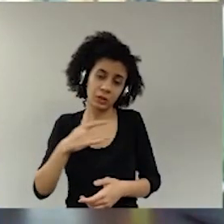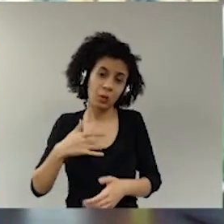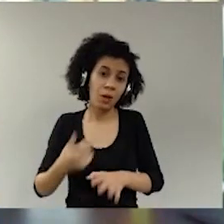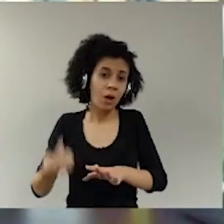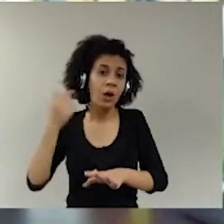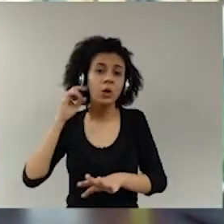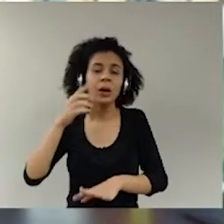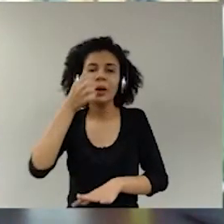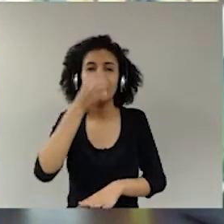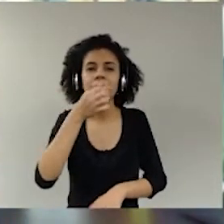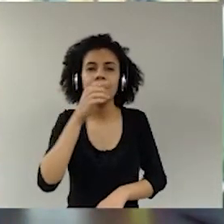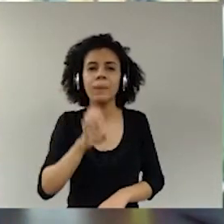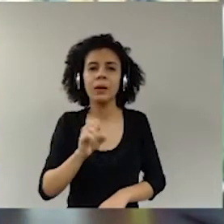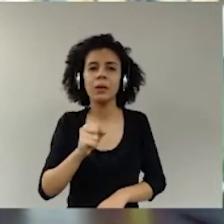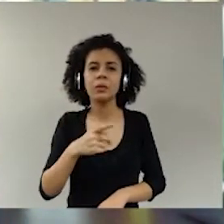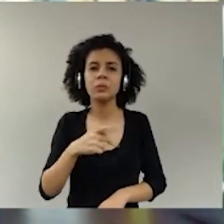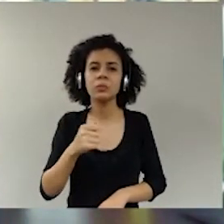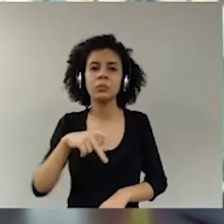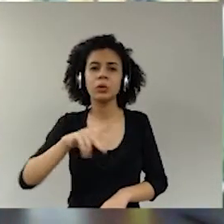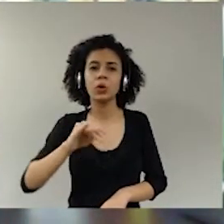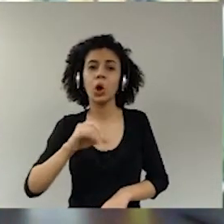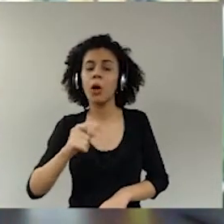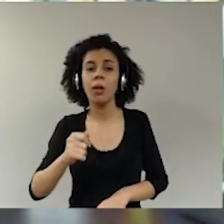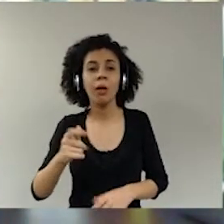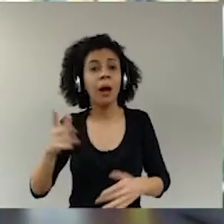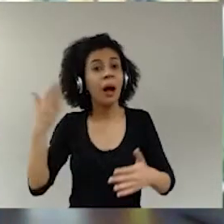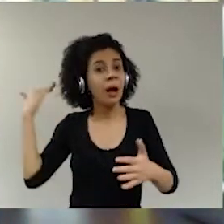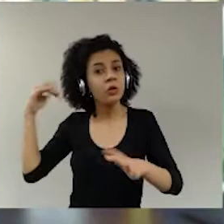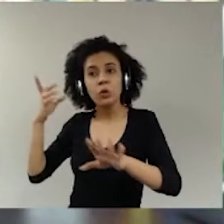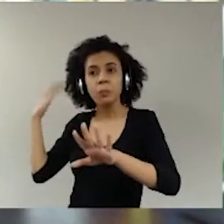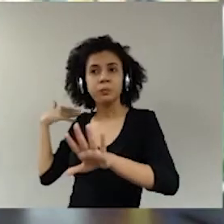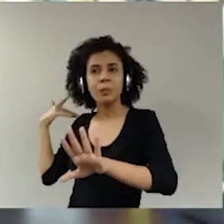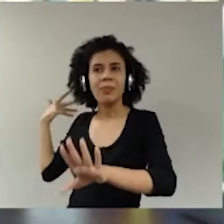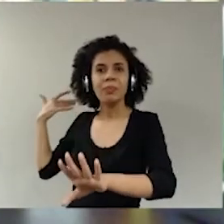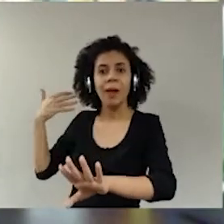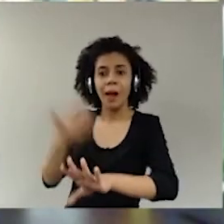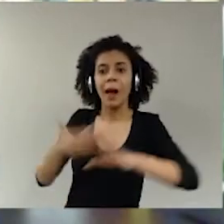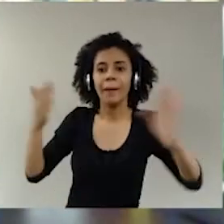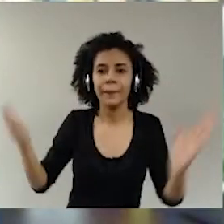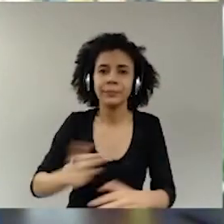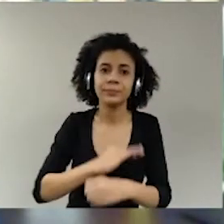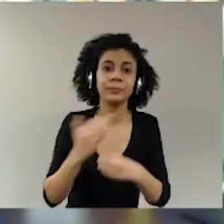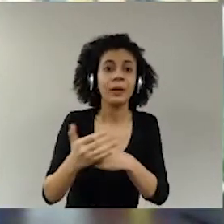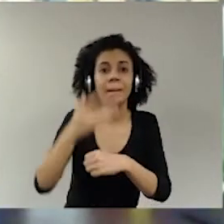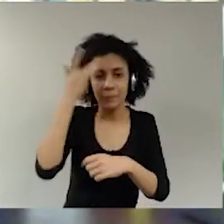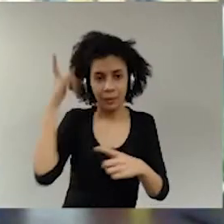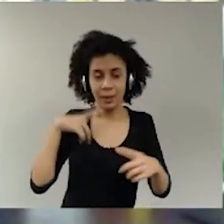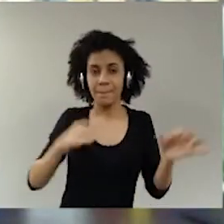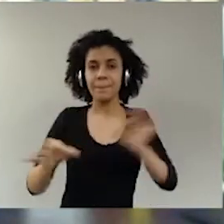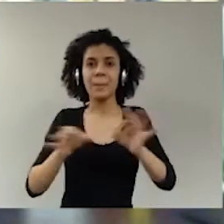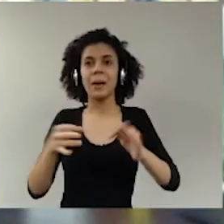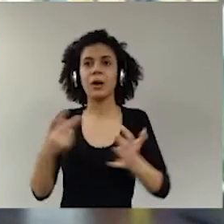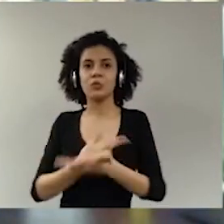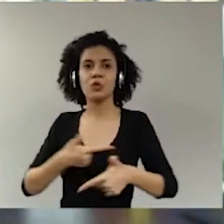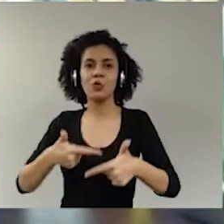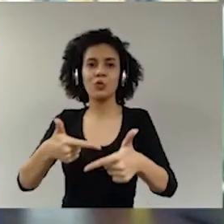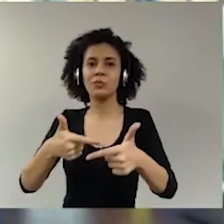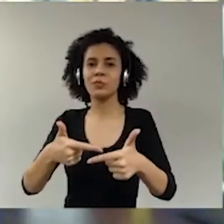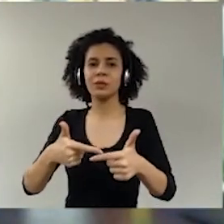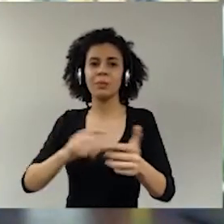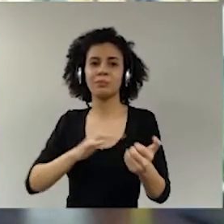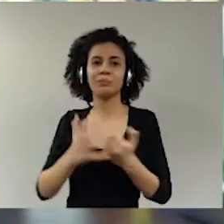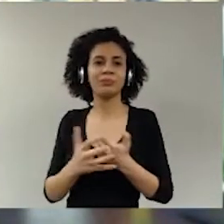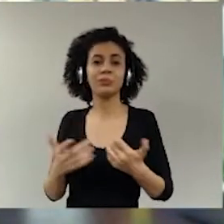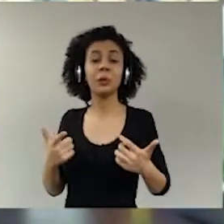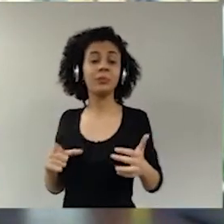O mundo, ninguém efetivamente estava preparado para enfrentar essa